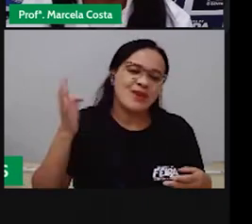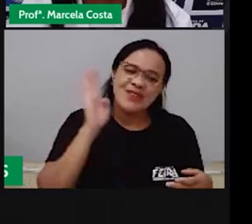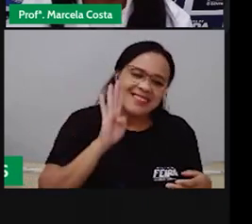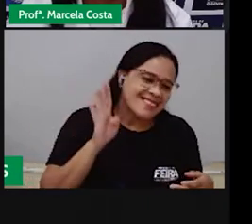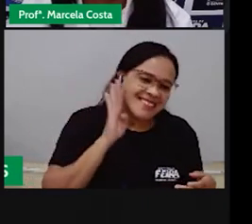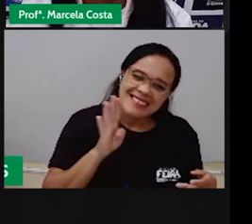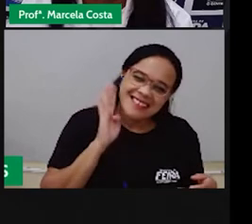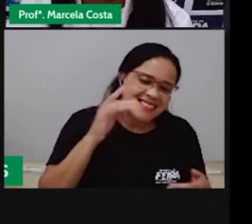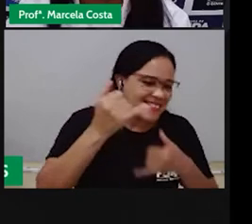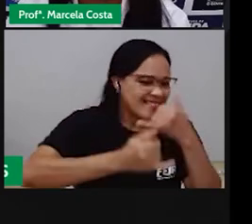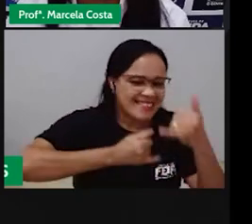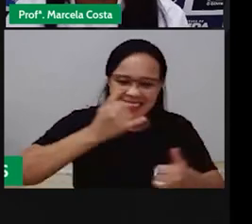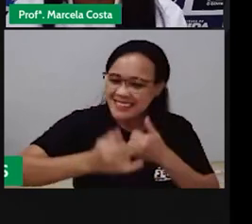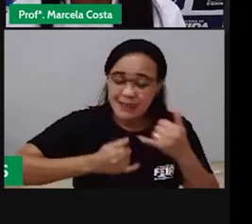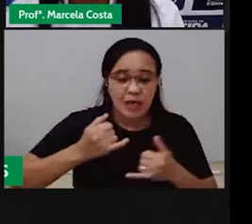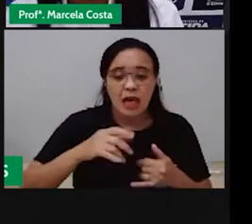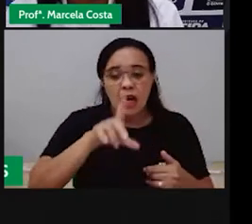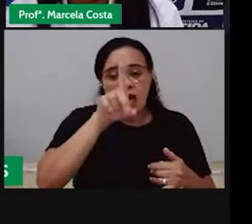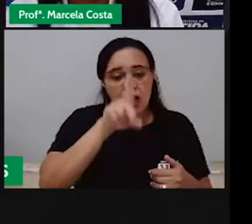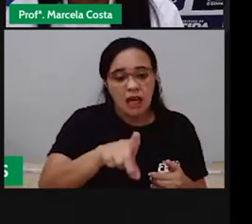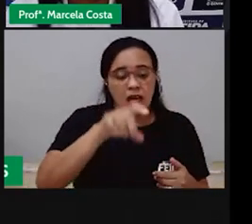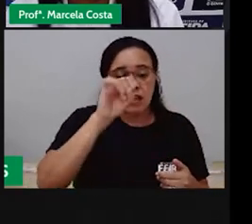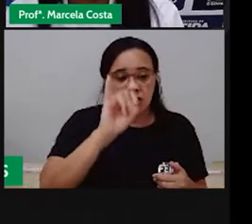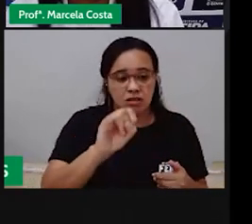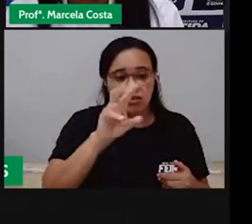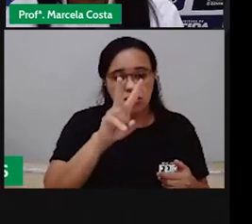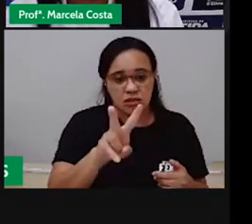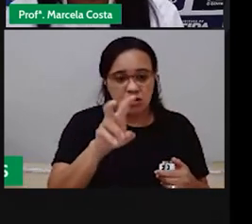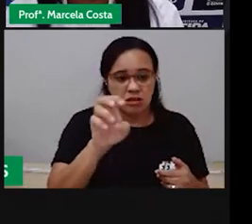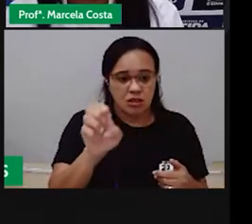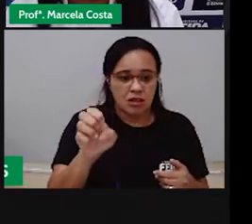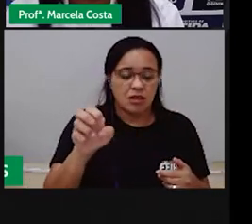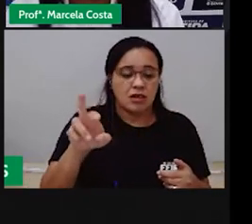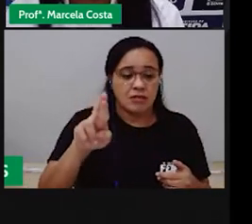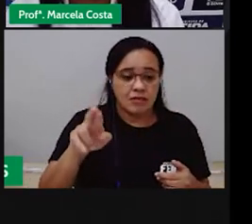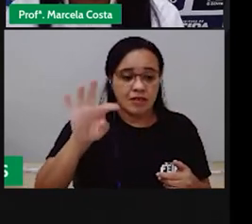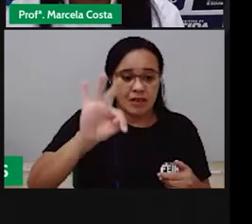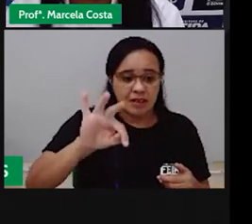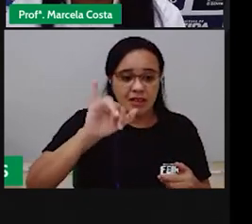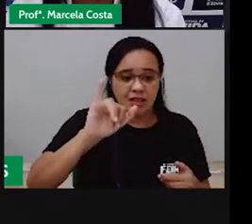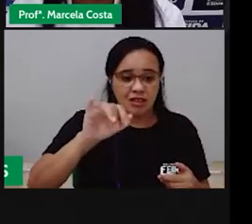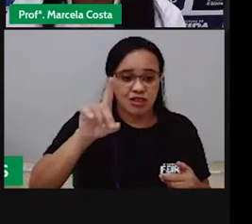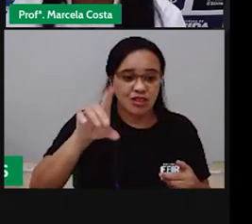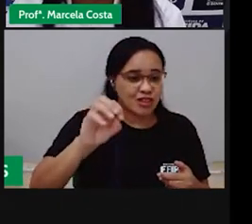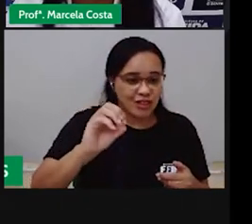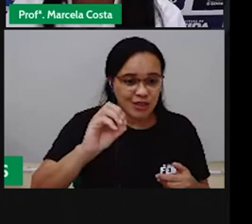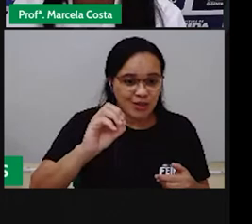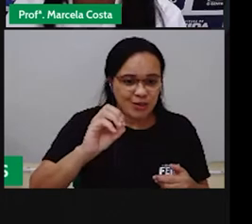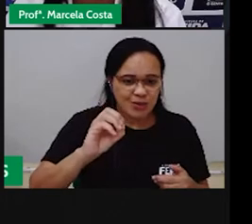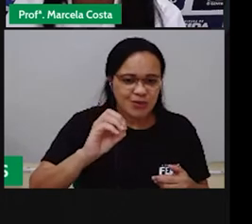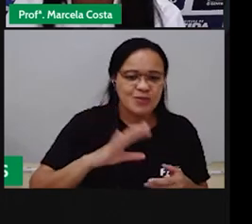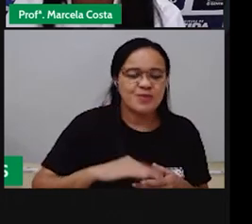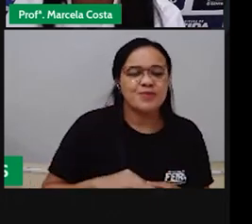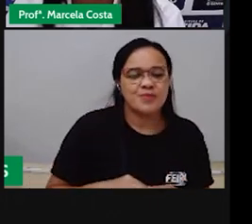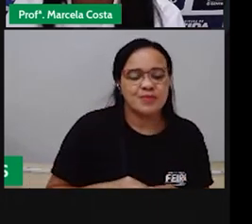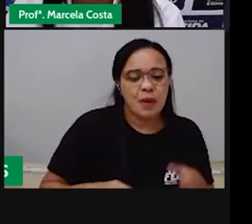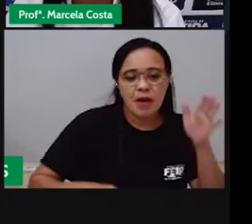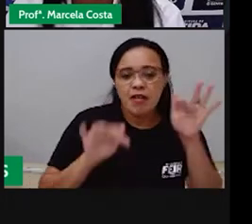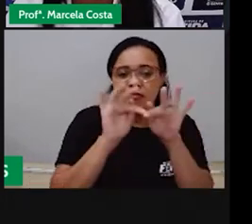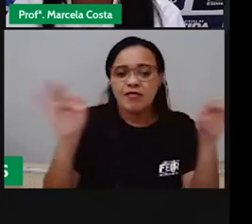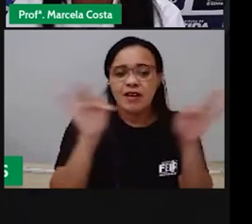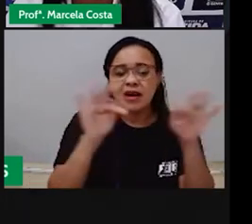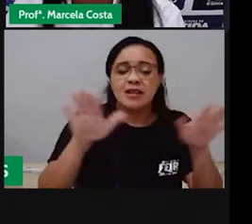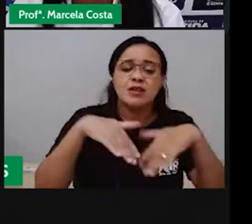Olha, qual frase teve mais palavras? A primeira ou a segunda?